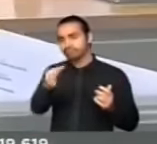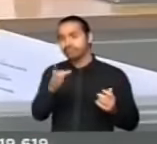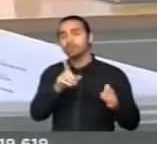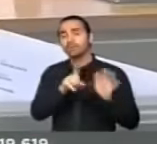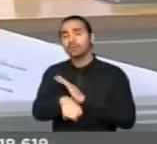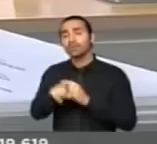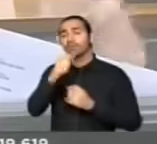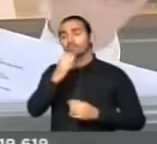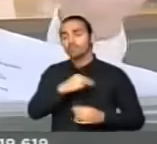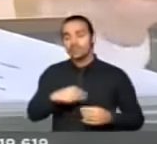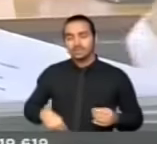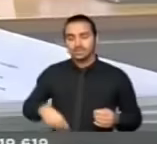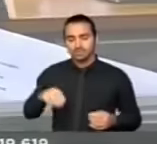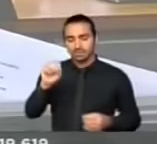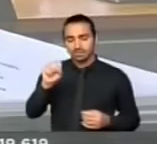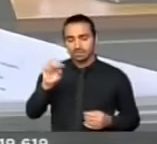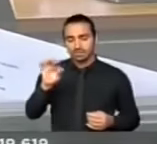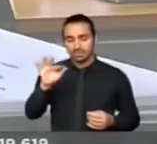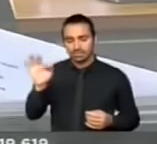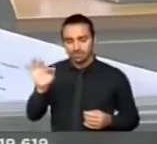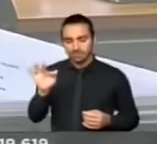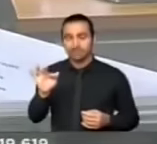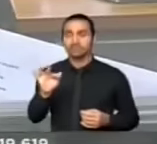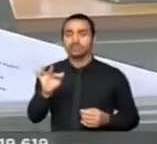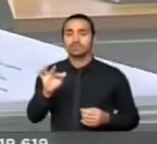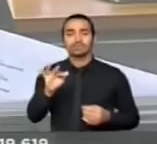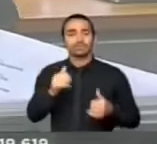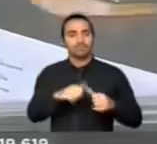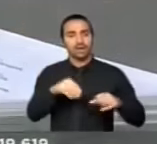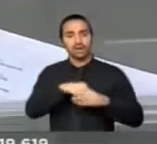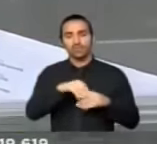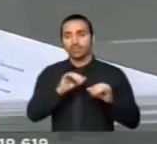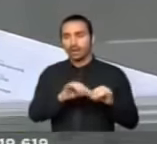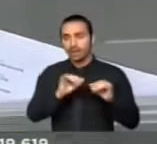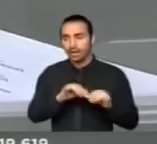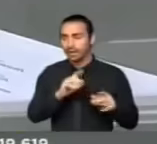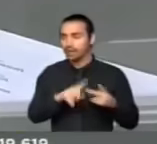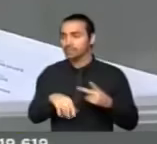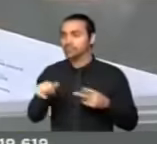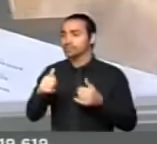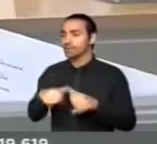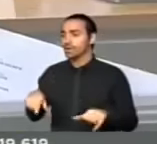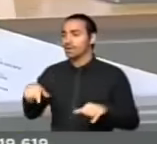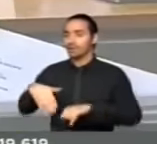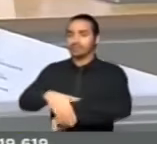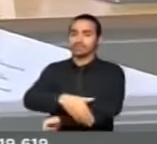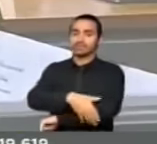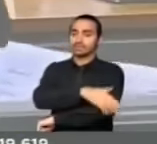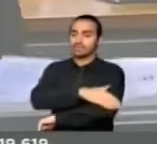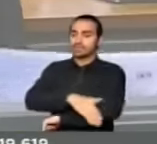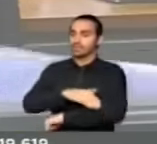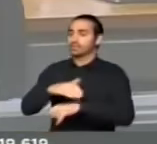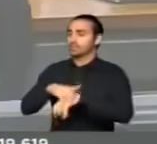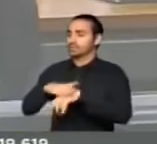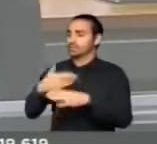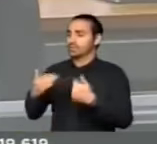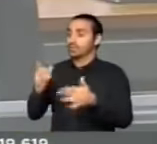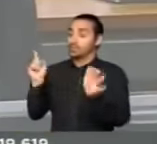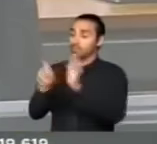do STF. Aí pegava um no supermercado, pegava um ali na esquina do STF e